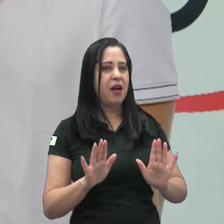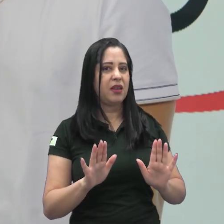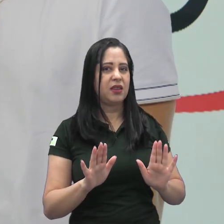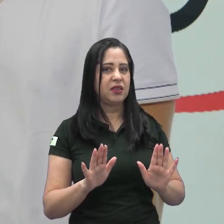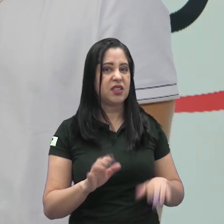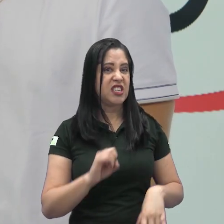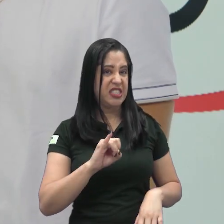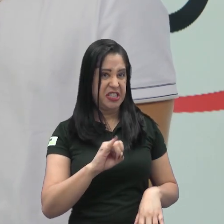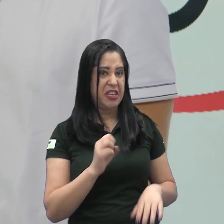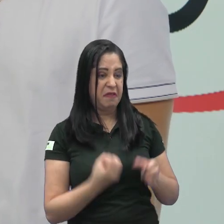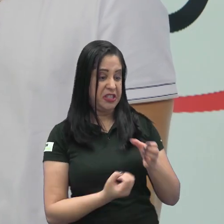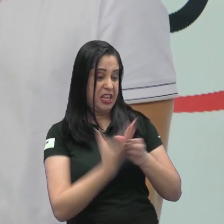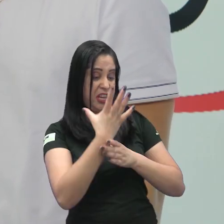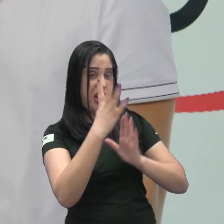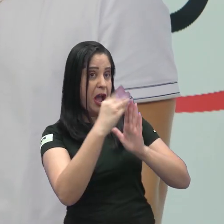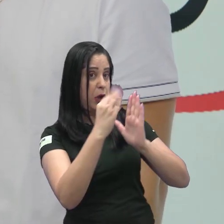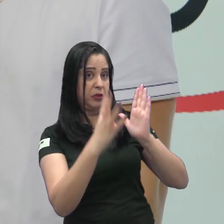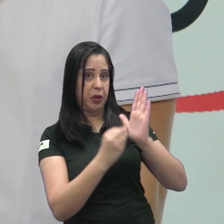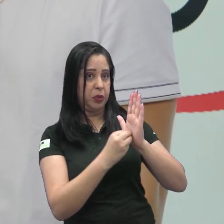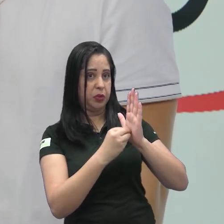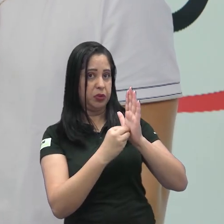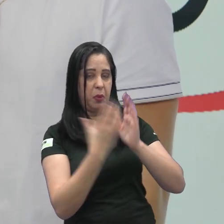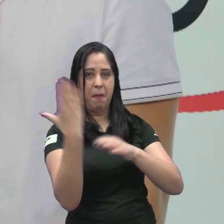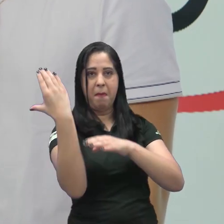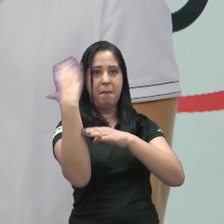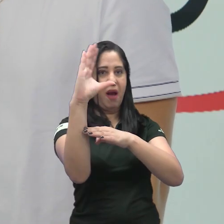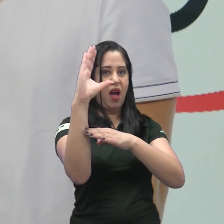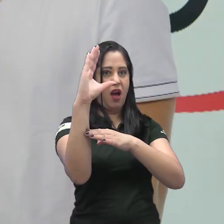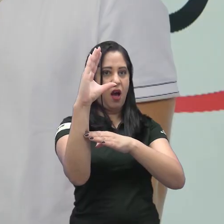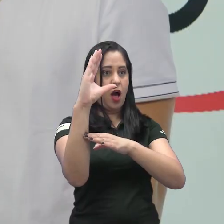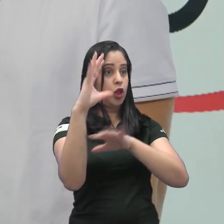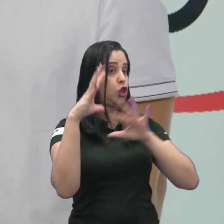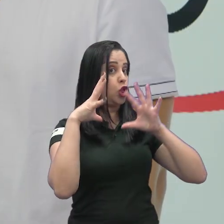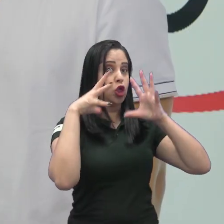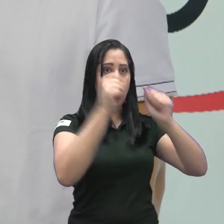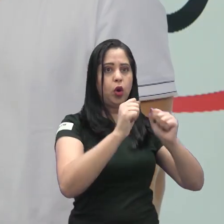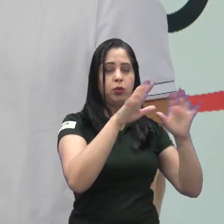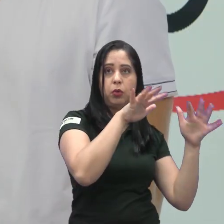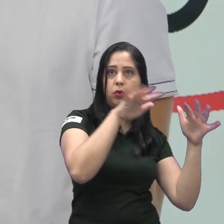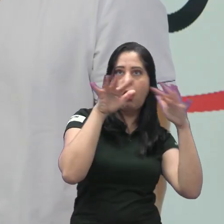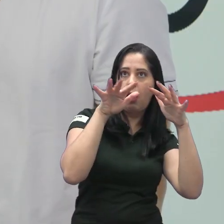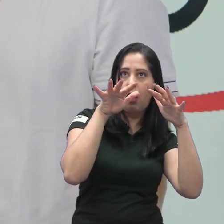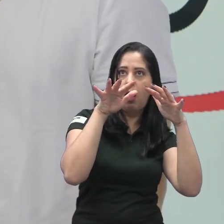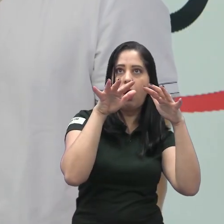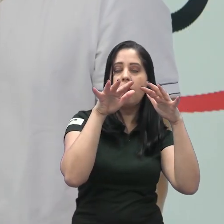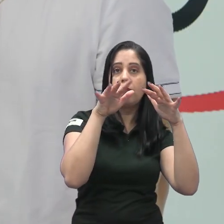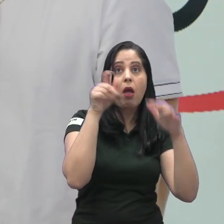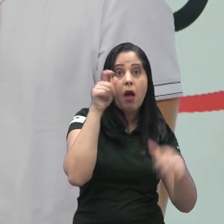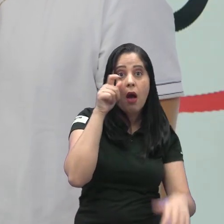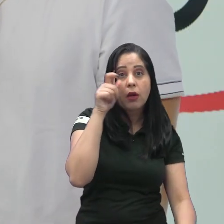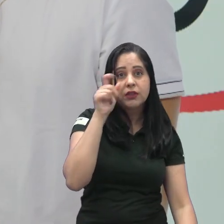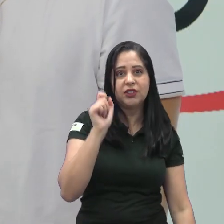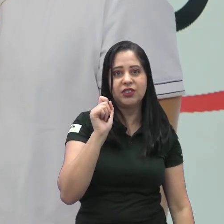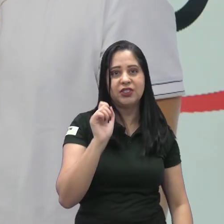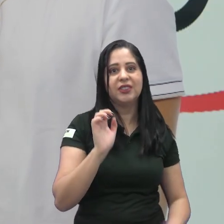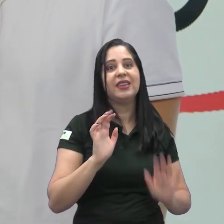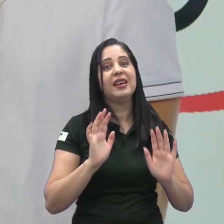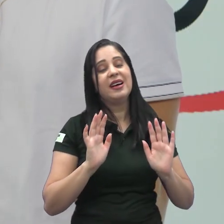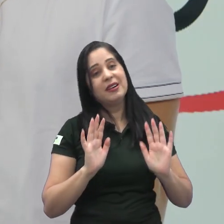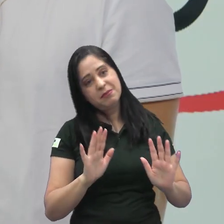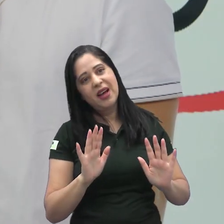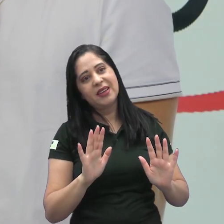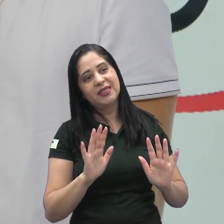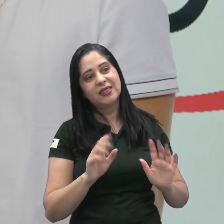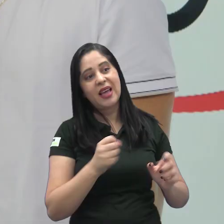do momento que você cria um conteúdo, ele é público. Você está criando para todo mundo ver. E vamos concordar que nem todo conteúdo